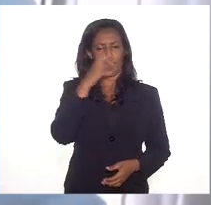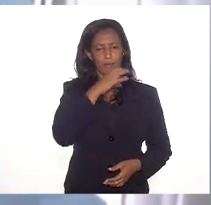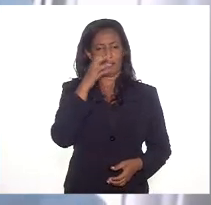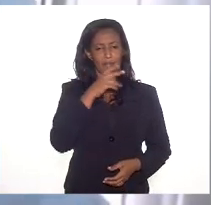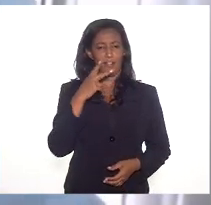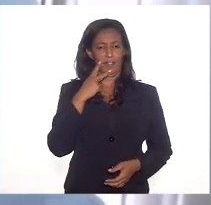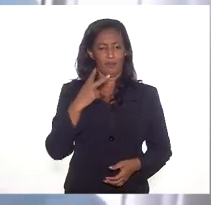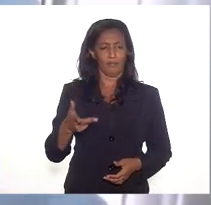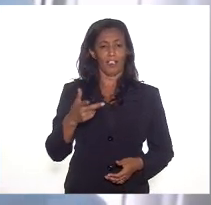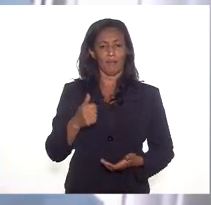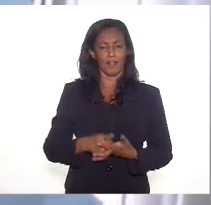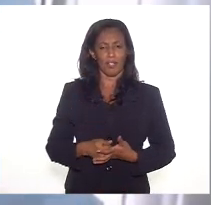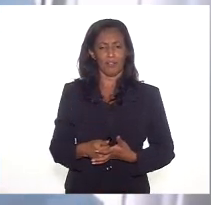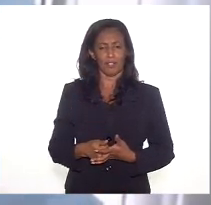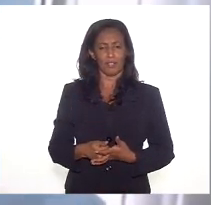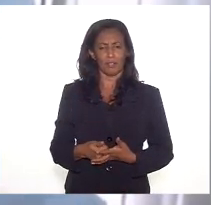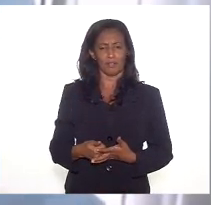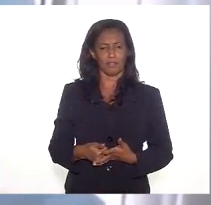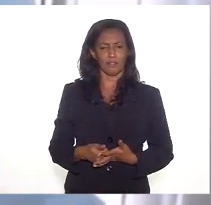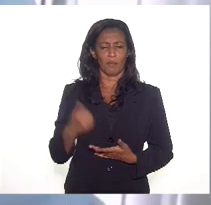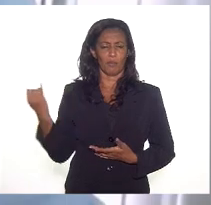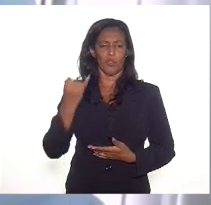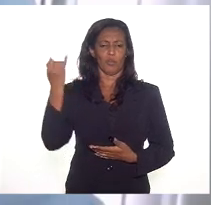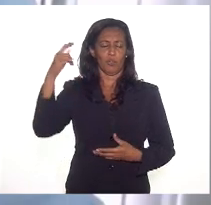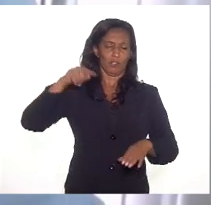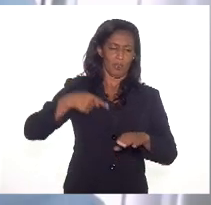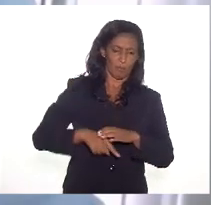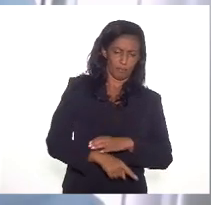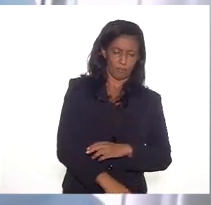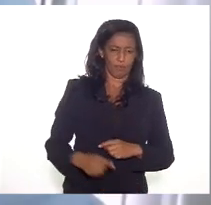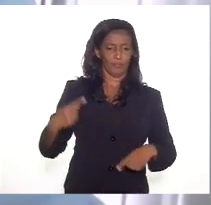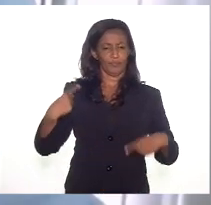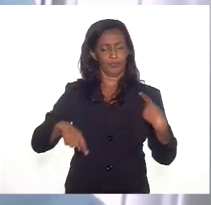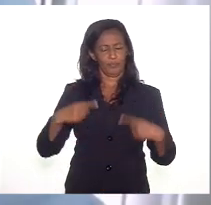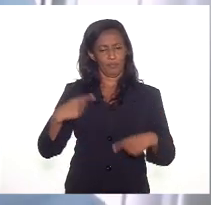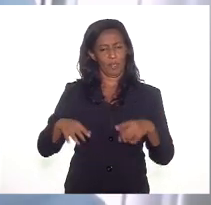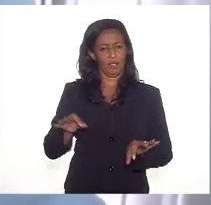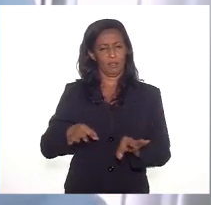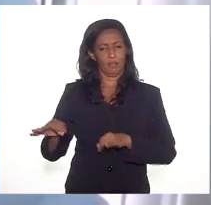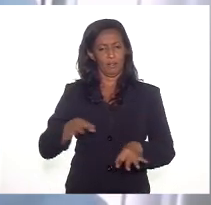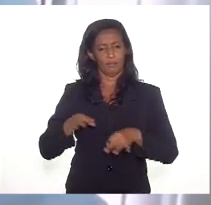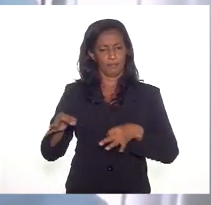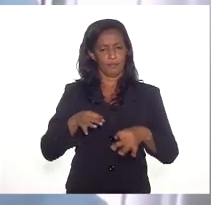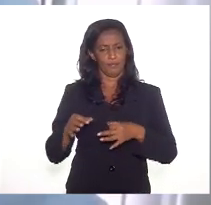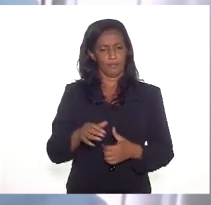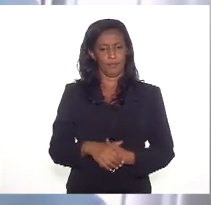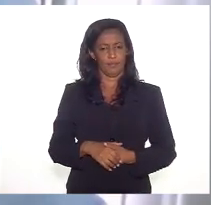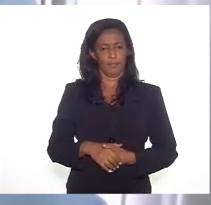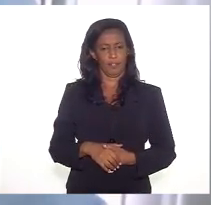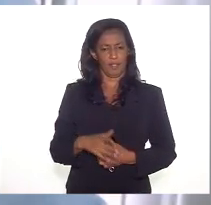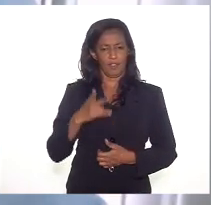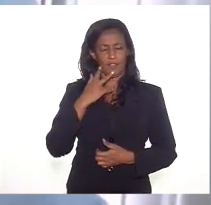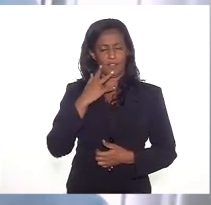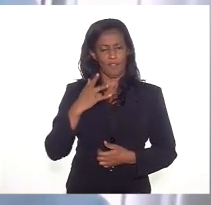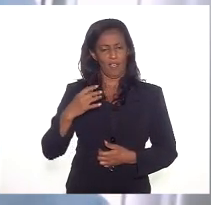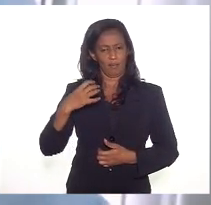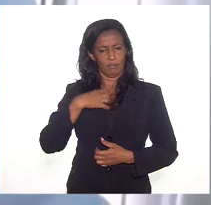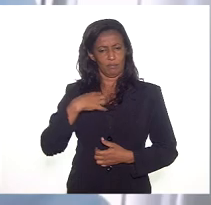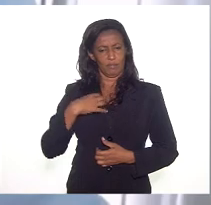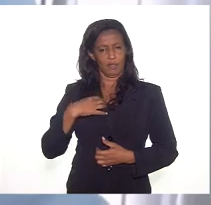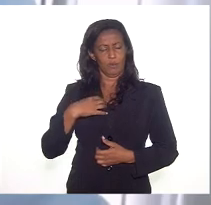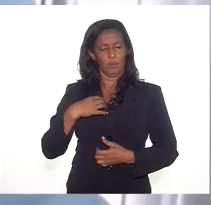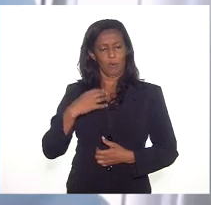dizer... Foi muito importante termos aprofundado o debate sobre esse projeto. Ressalto o espírito aberto e